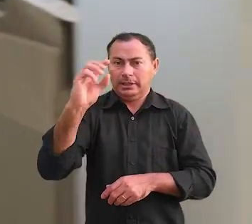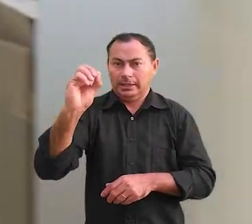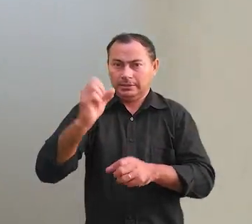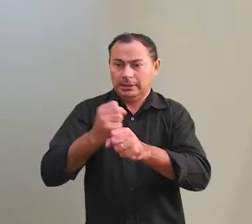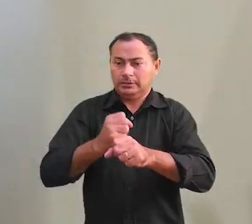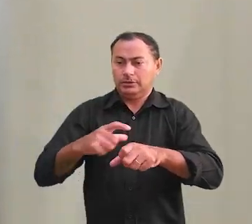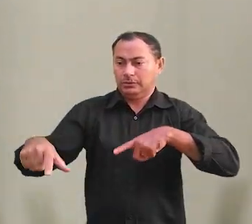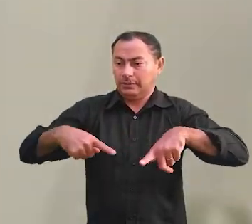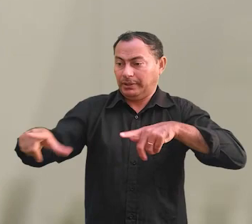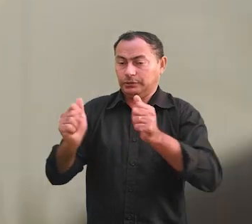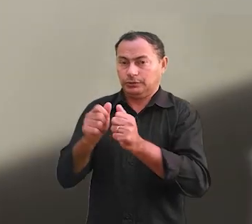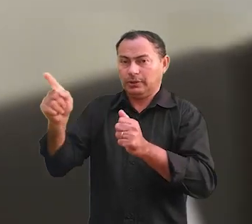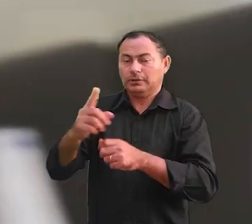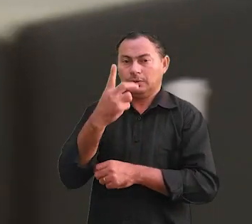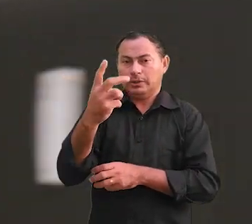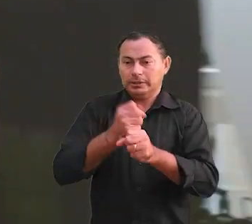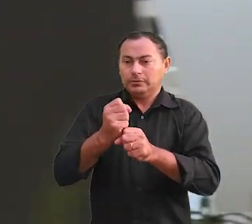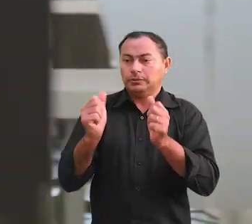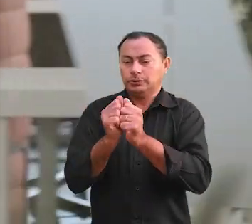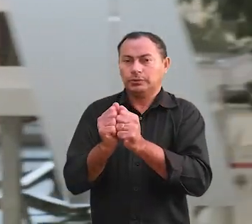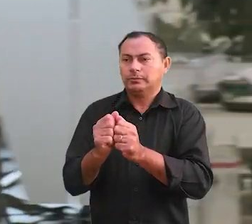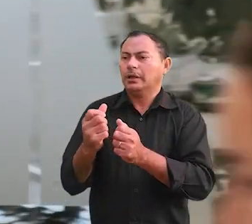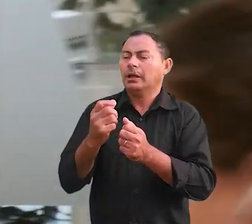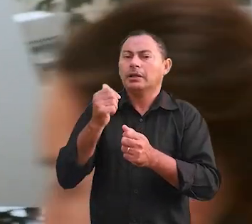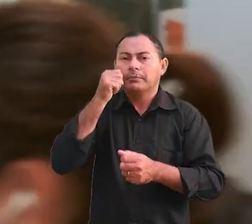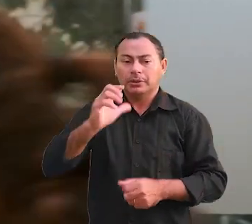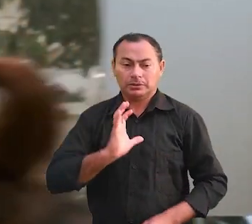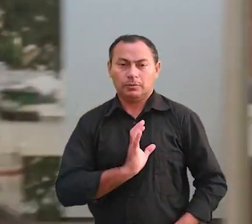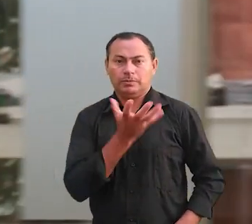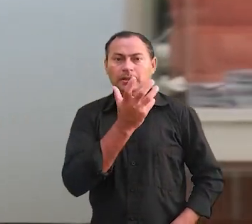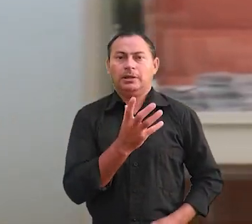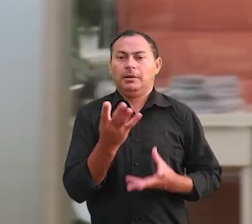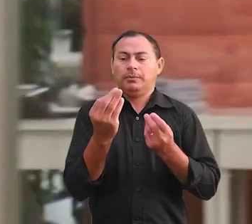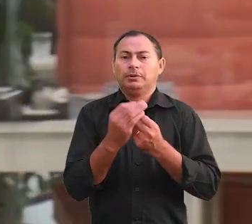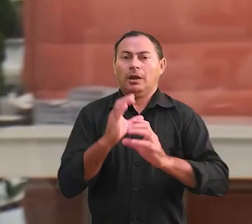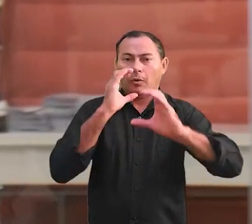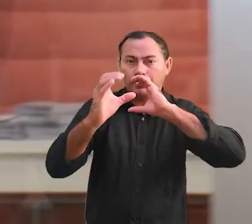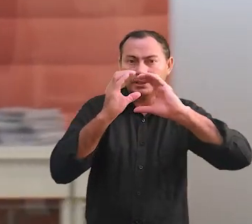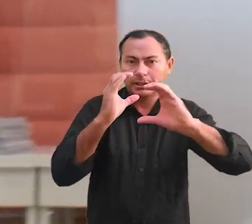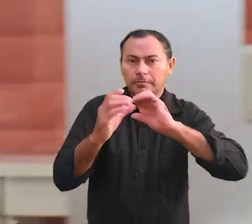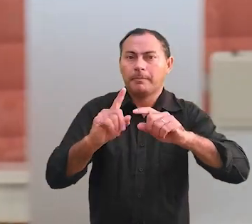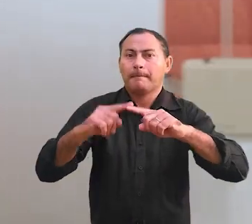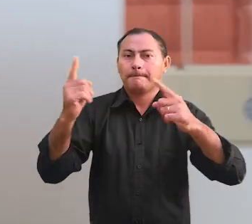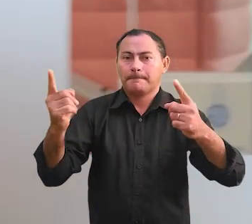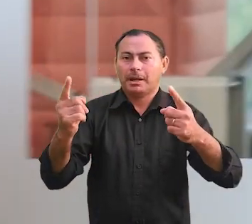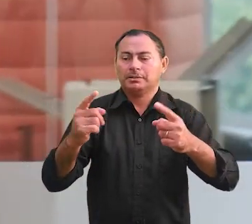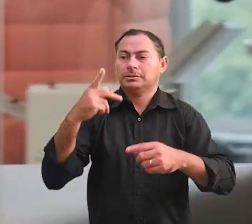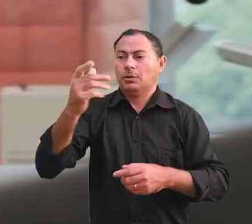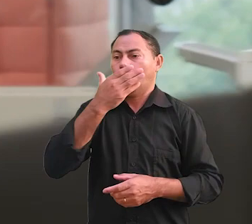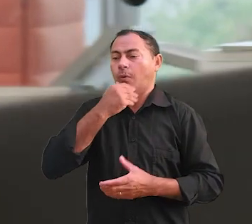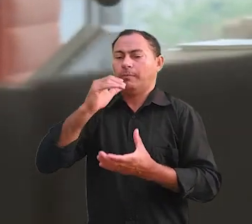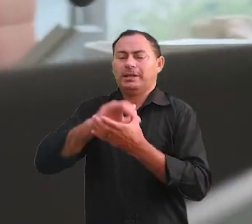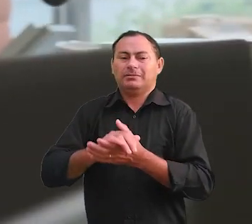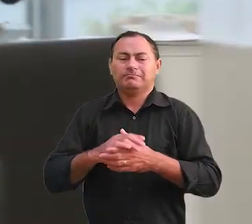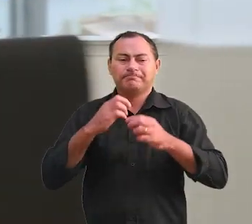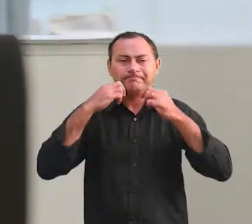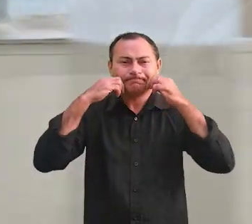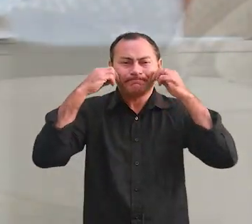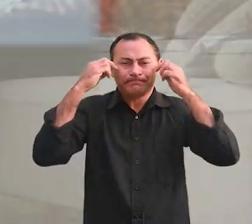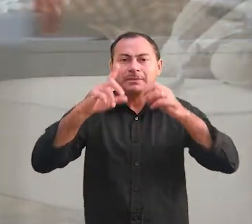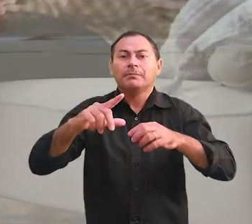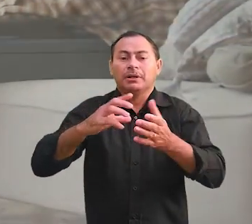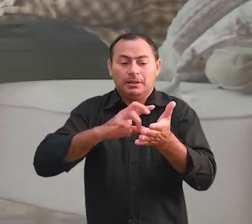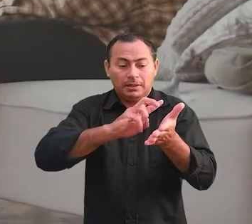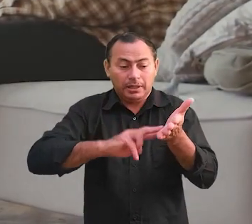televisão e durante dez anos trabalhei com ela depois de dois anos trabalhando juntos ela se converteu ela era muito comunicativa mas seu marido era